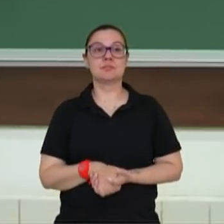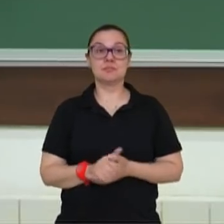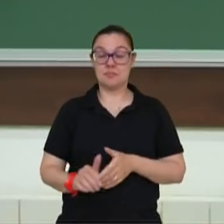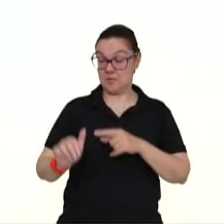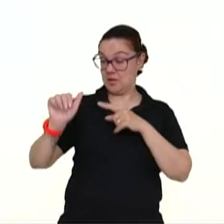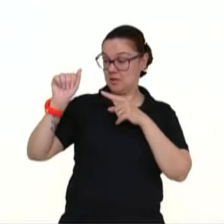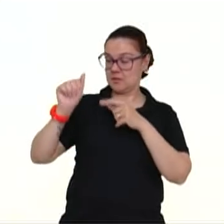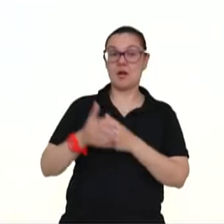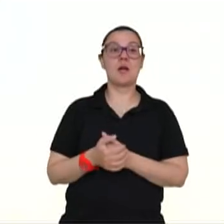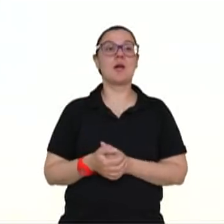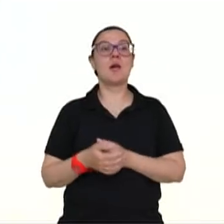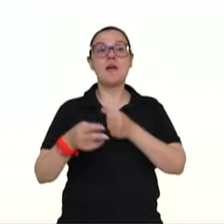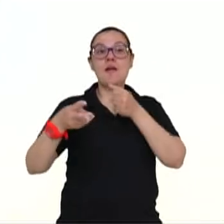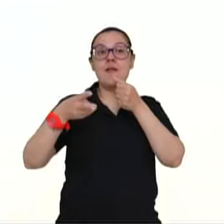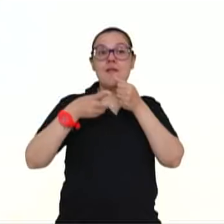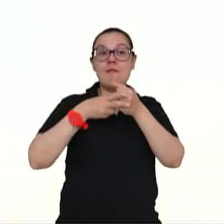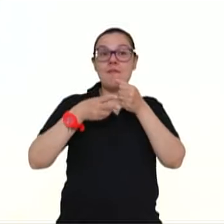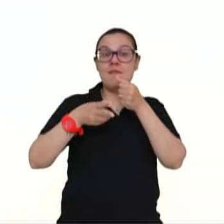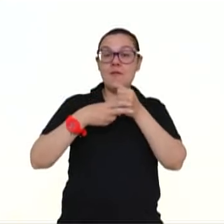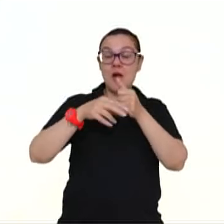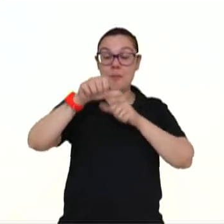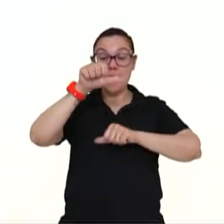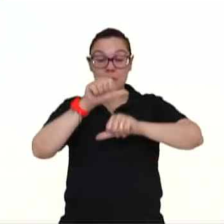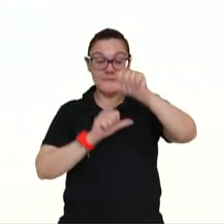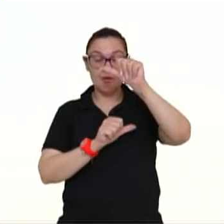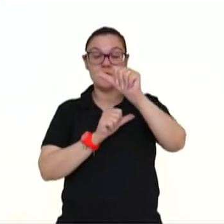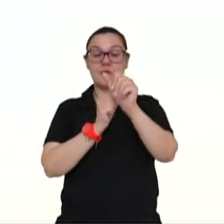Letra A, verbo transitivo